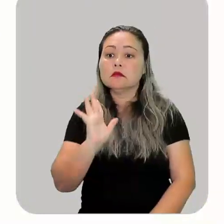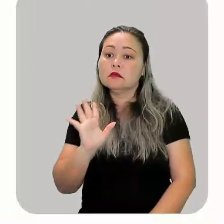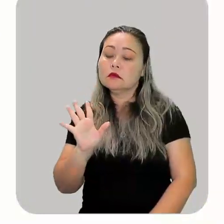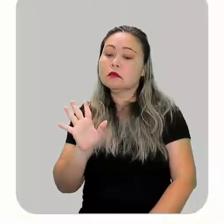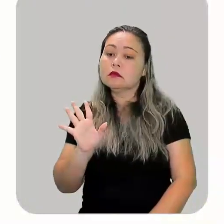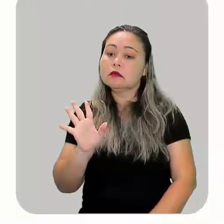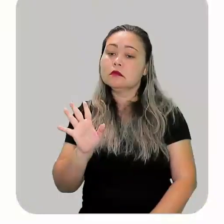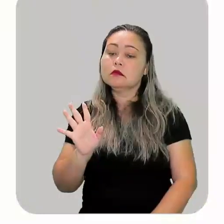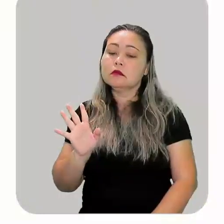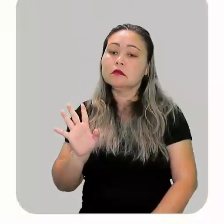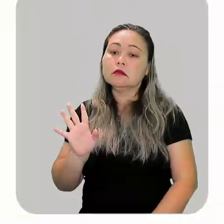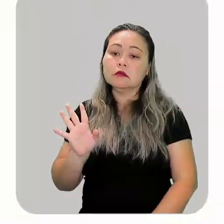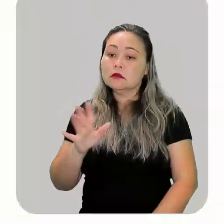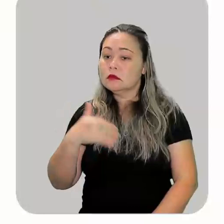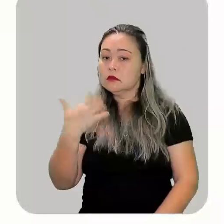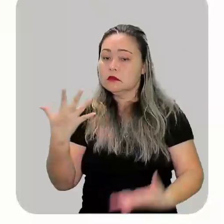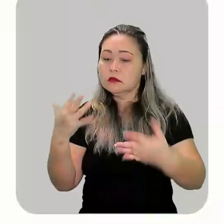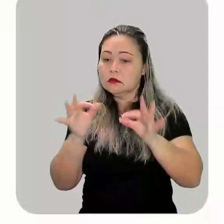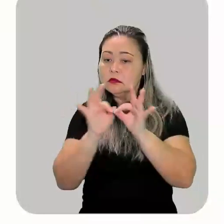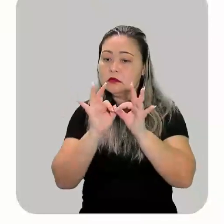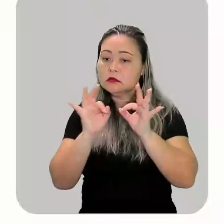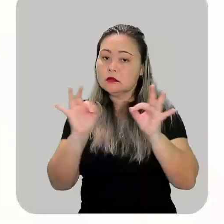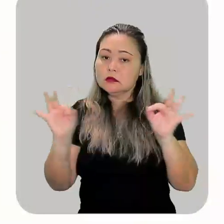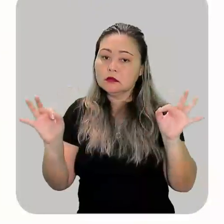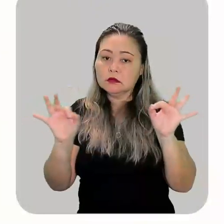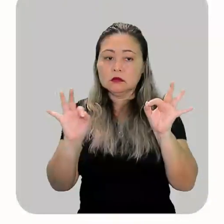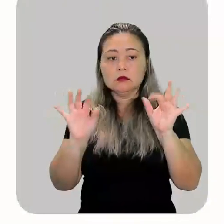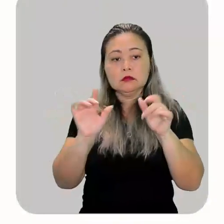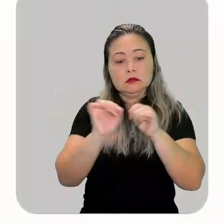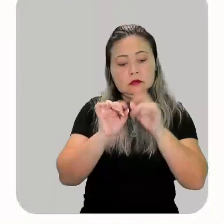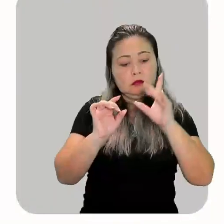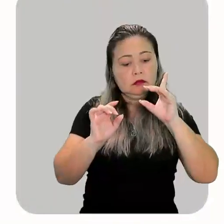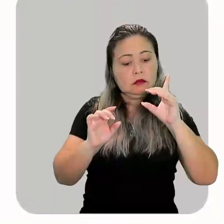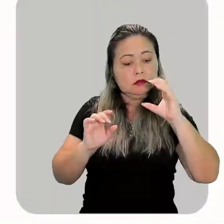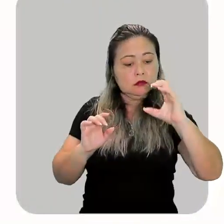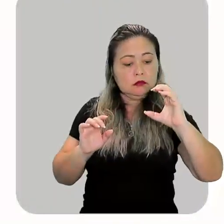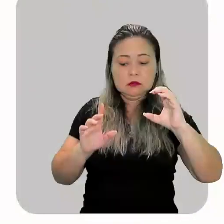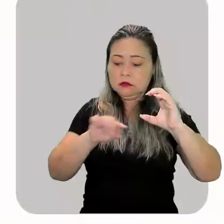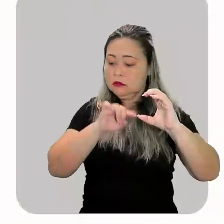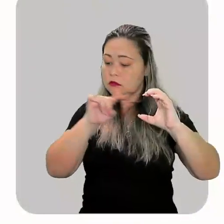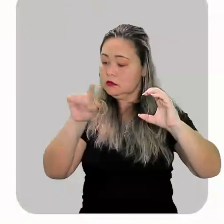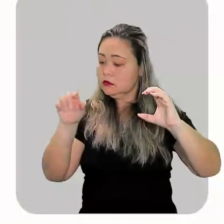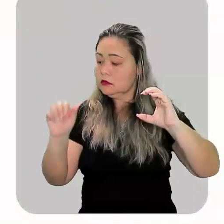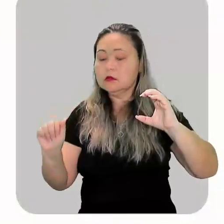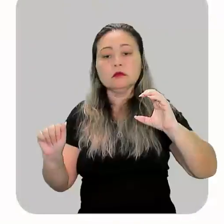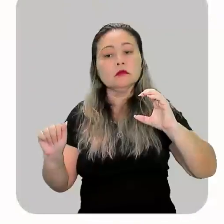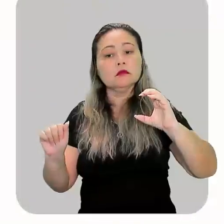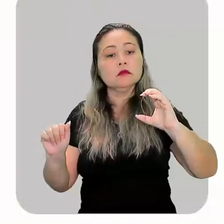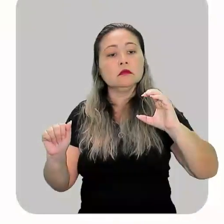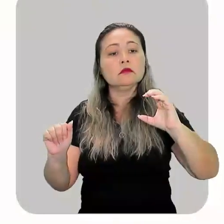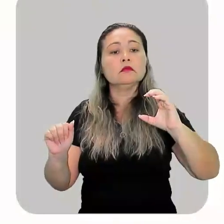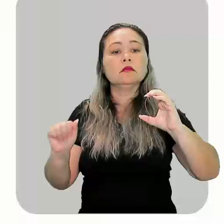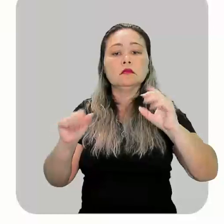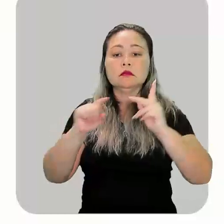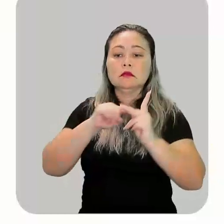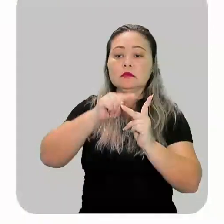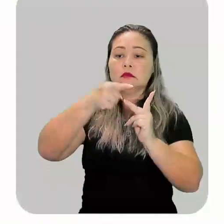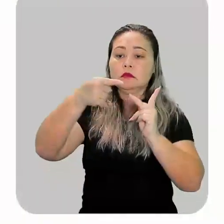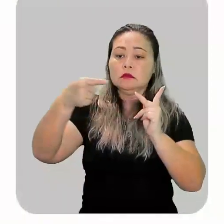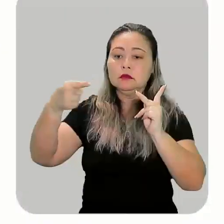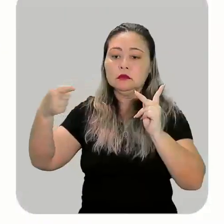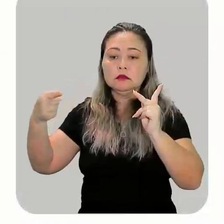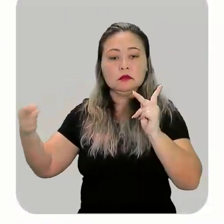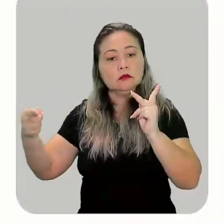precisando saber, né? Então vamos calcular a distância. A distância entre o C e o A, né? E aí vem a fórmula